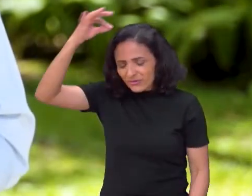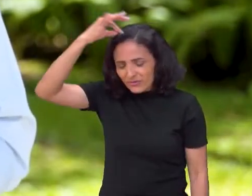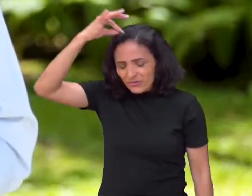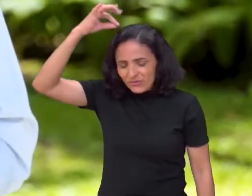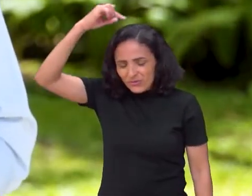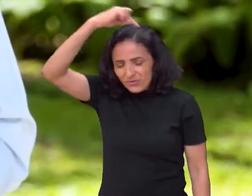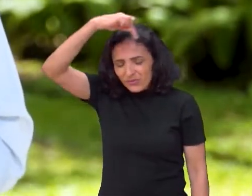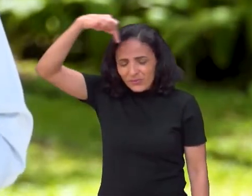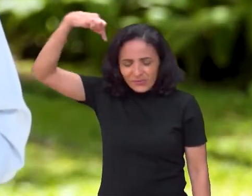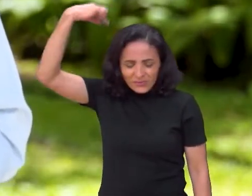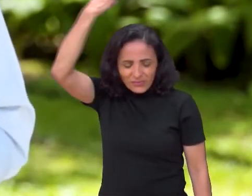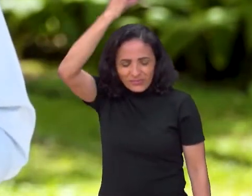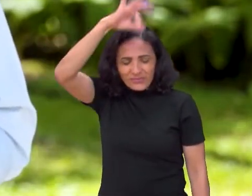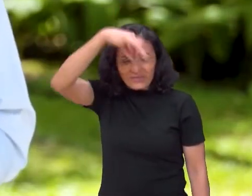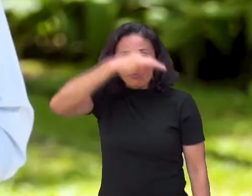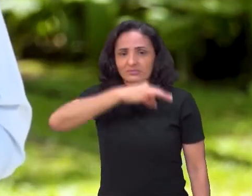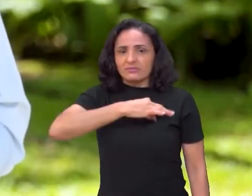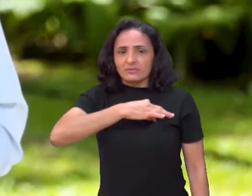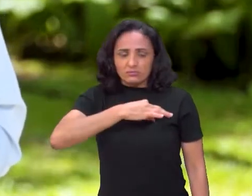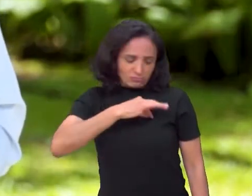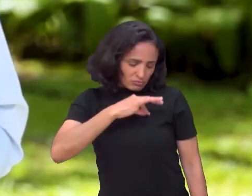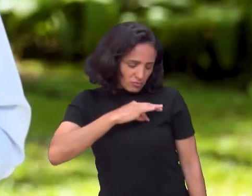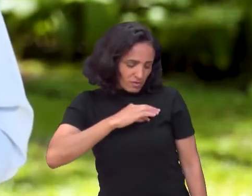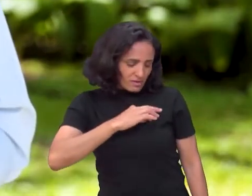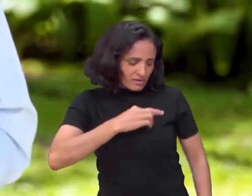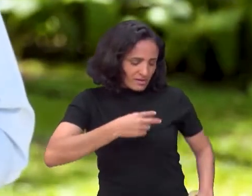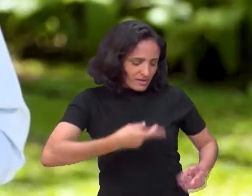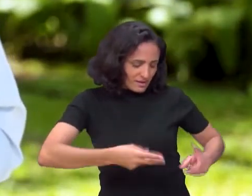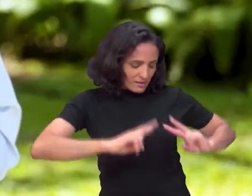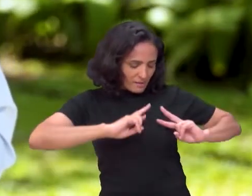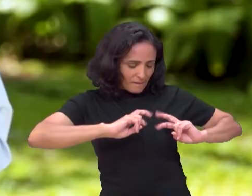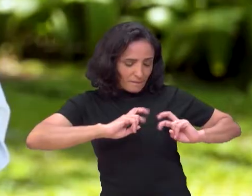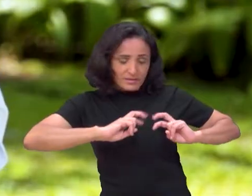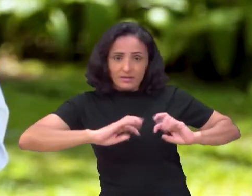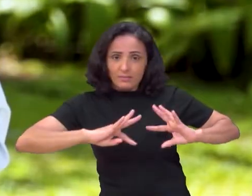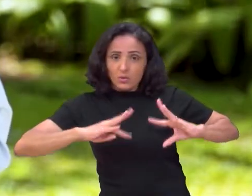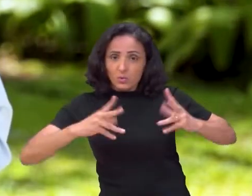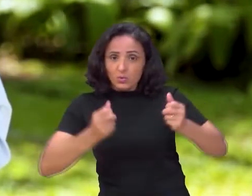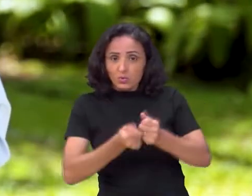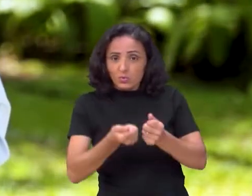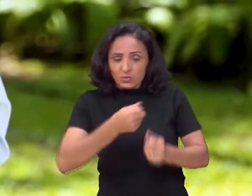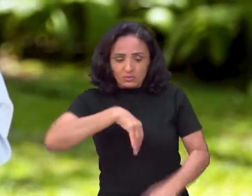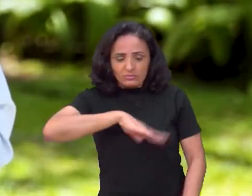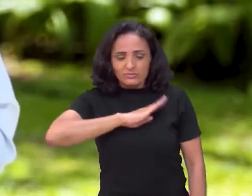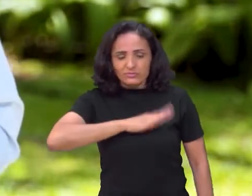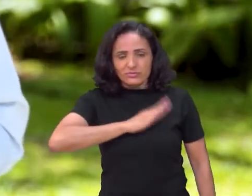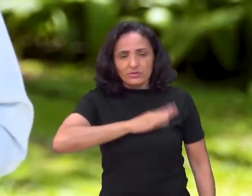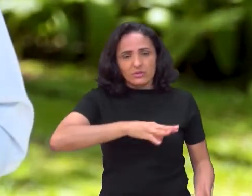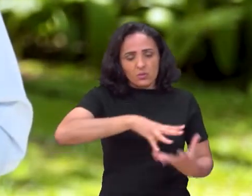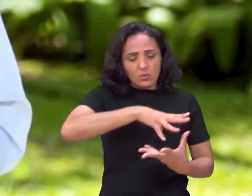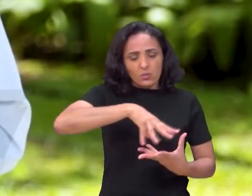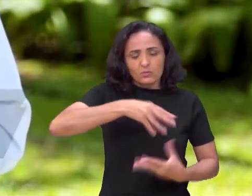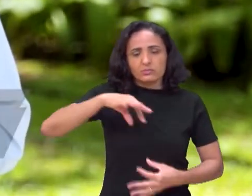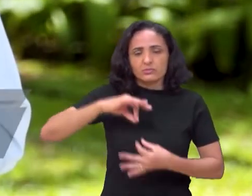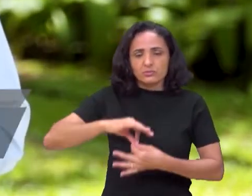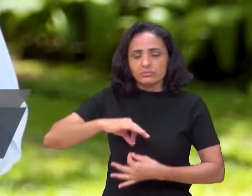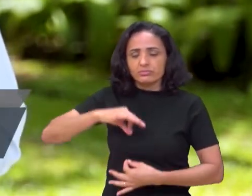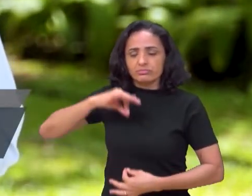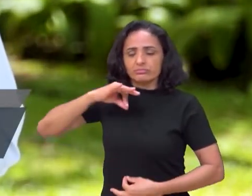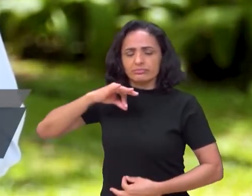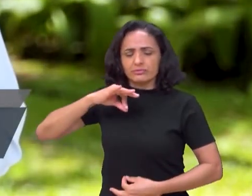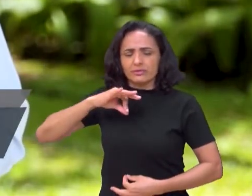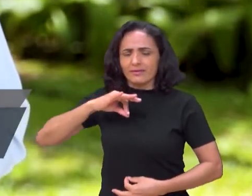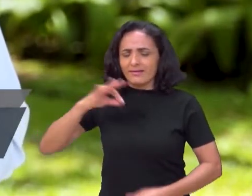Espírito Santo de Deus. É Ele quem te conhece. É Ele quem conhece a tua alma. É Ele quem conhece o teu espírito. É Ele